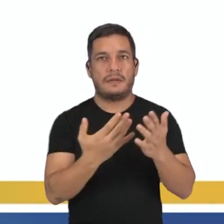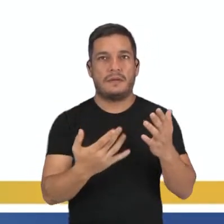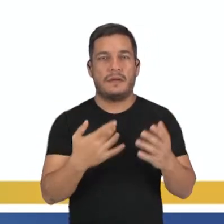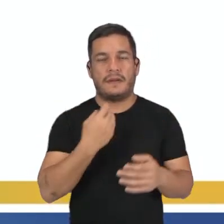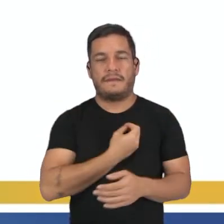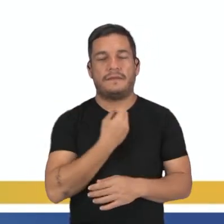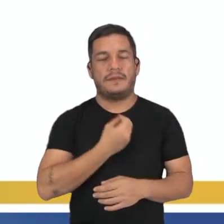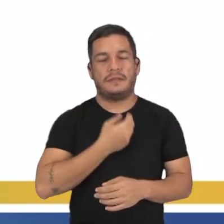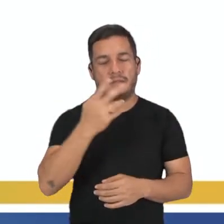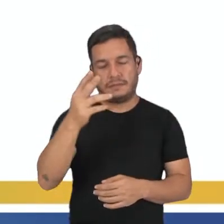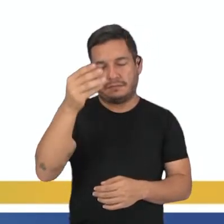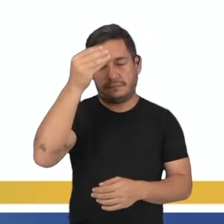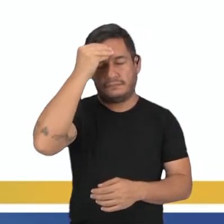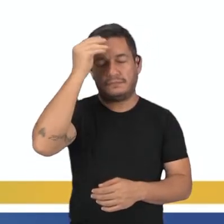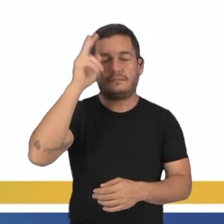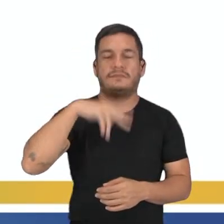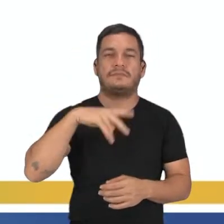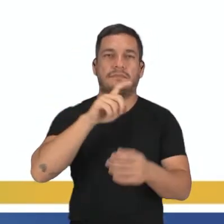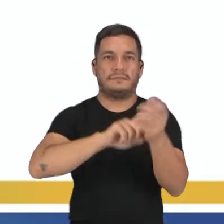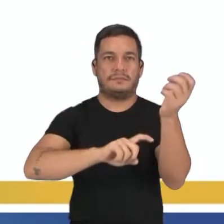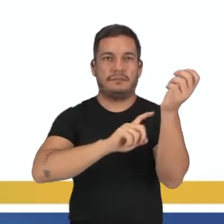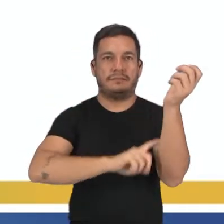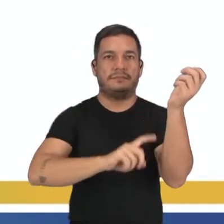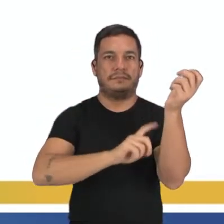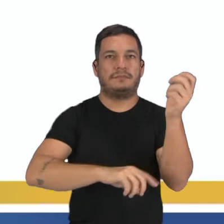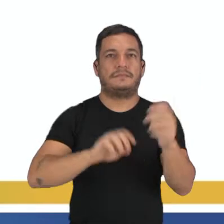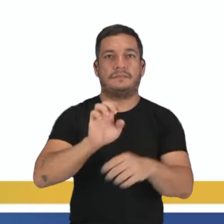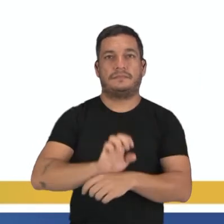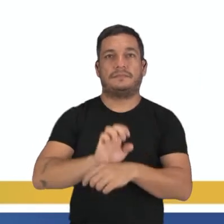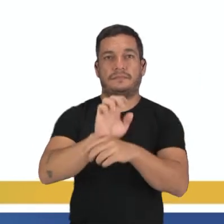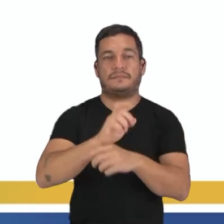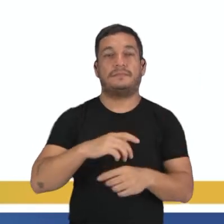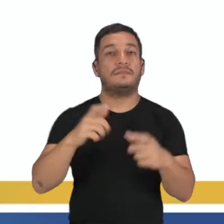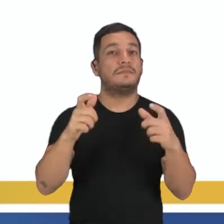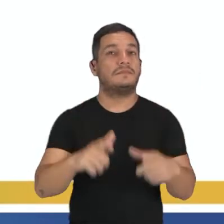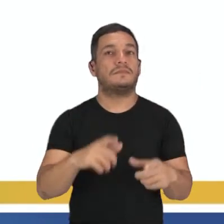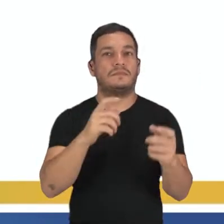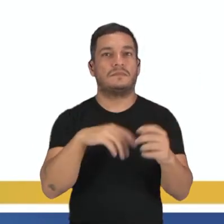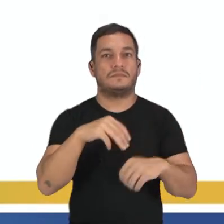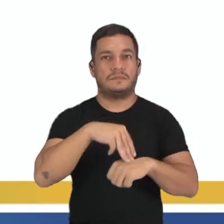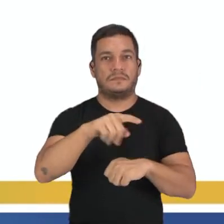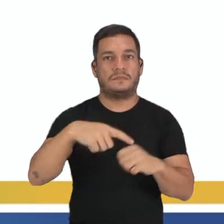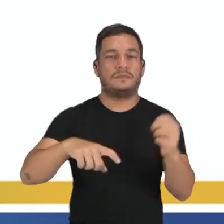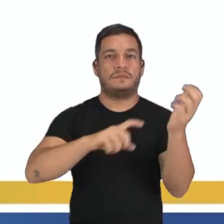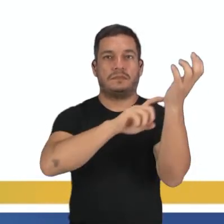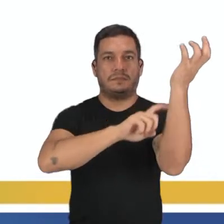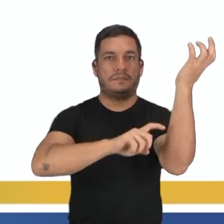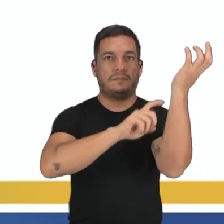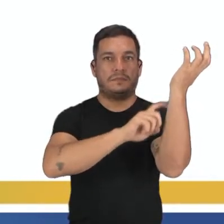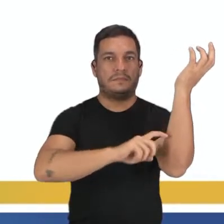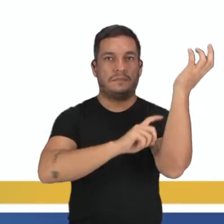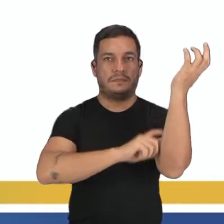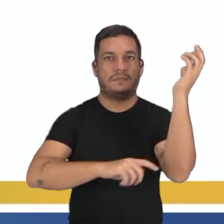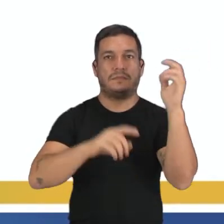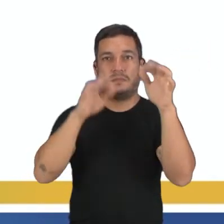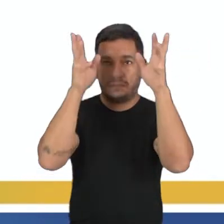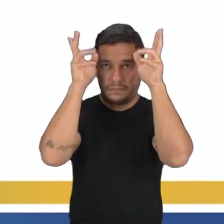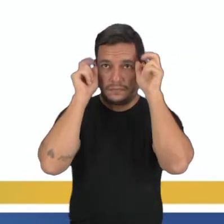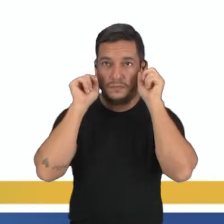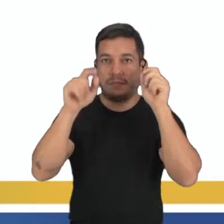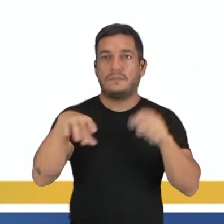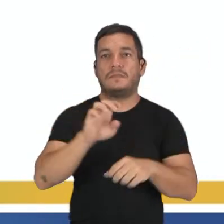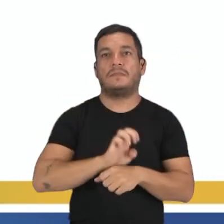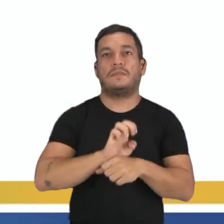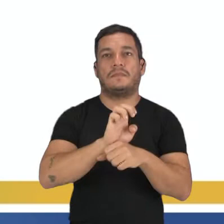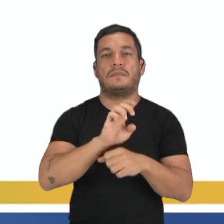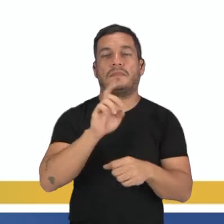de todos daquele seringal o seringal Esperança situada em Xapuri no Acre o Esperança era